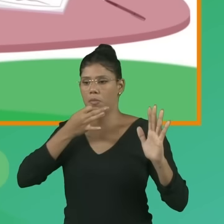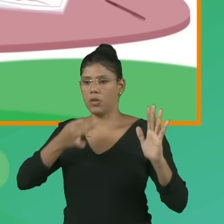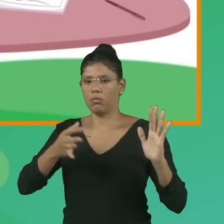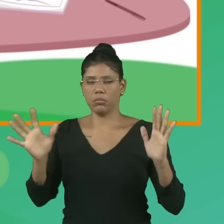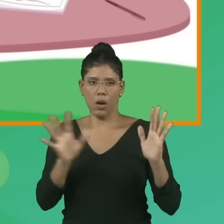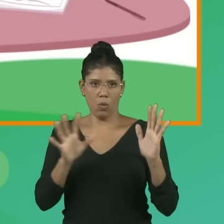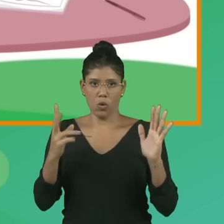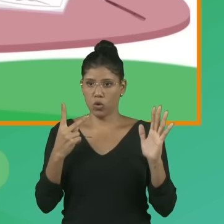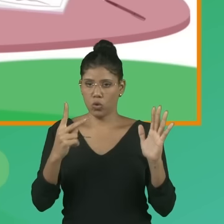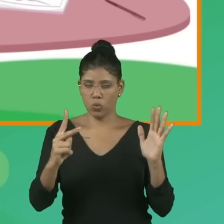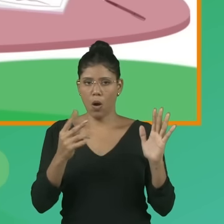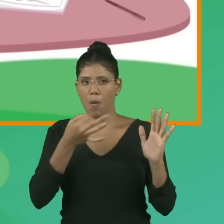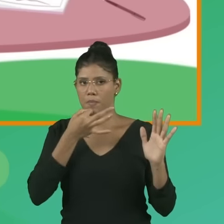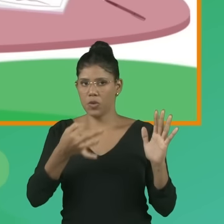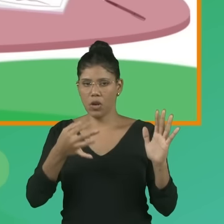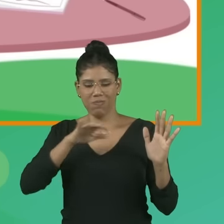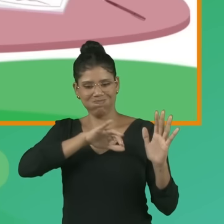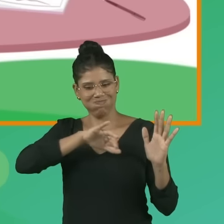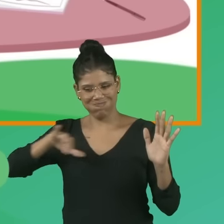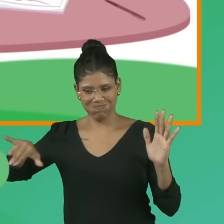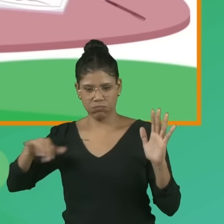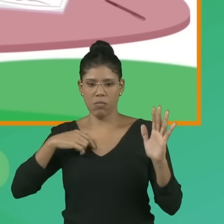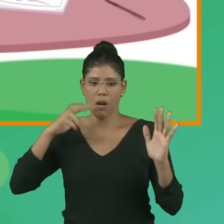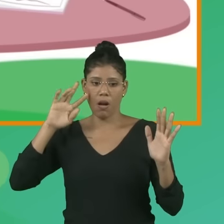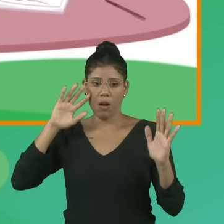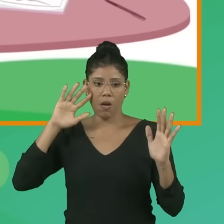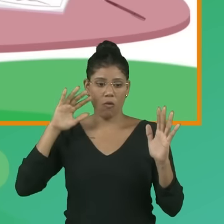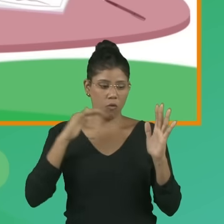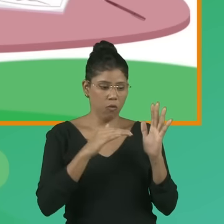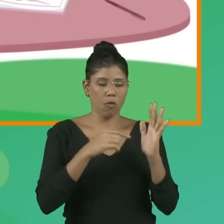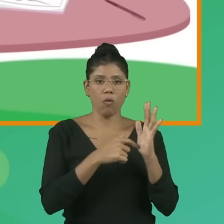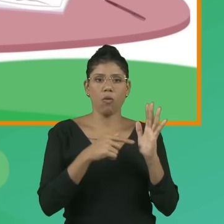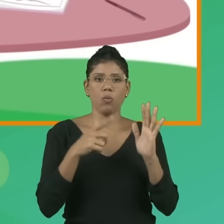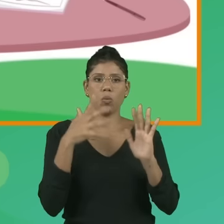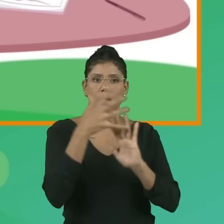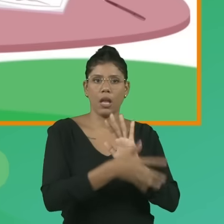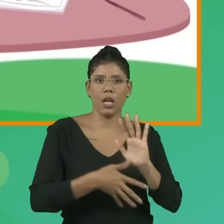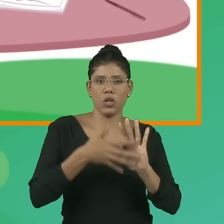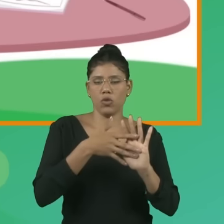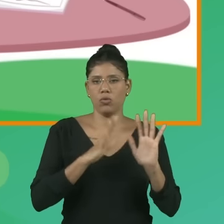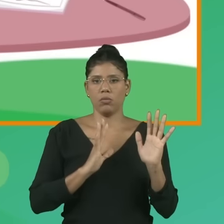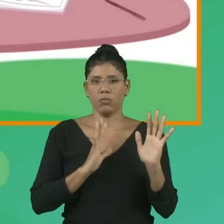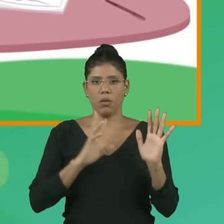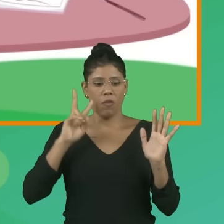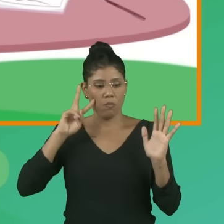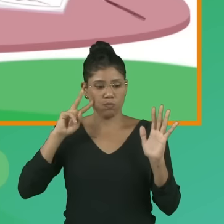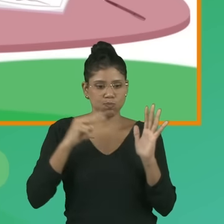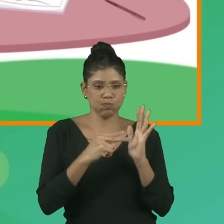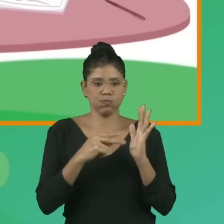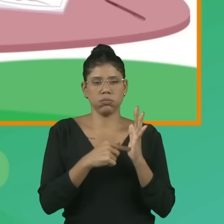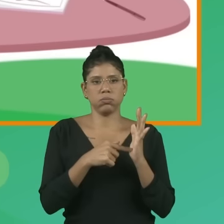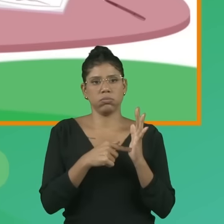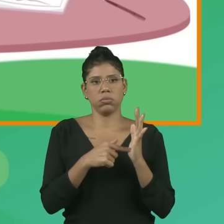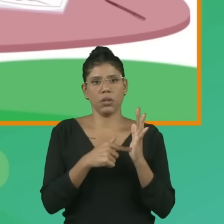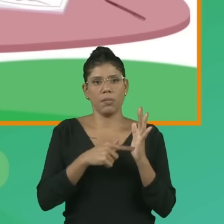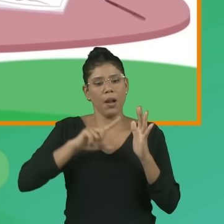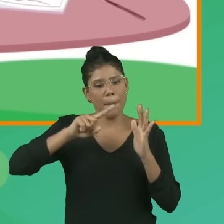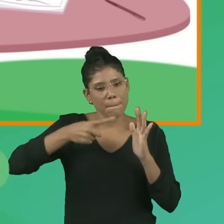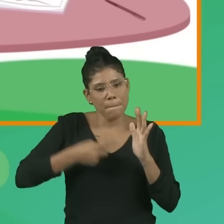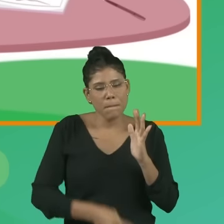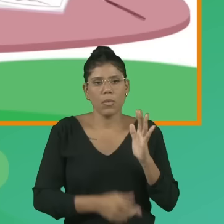ali, com o que a questão está pedindo, não com as suas crenças ou com o que você acredita, para responder a